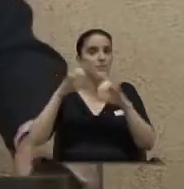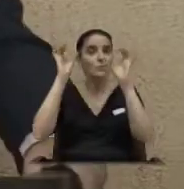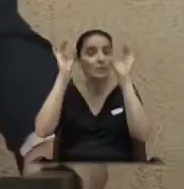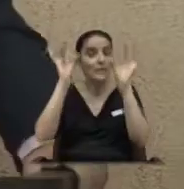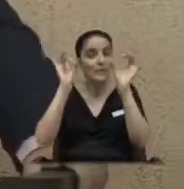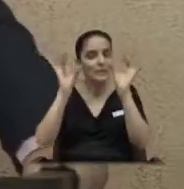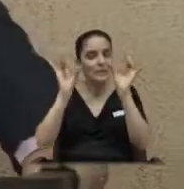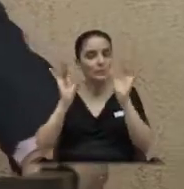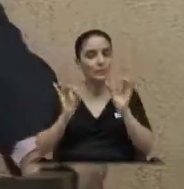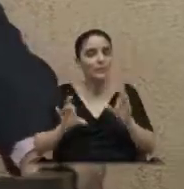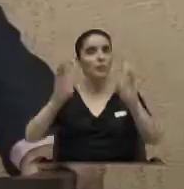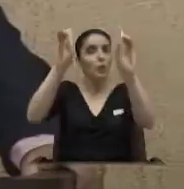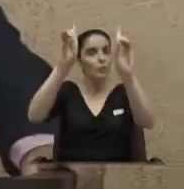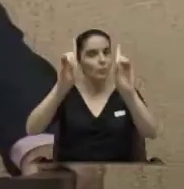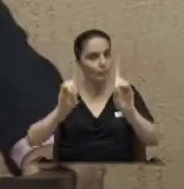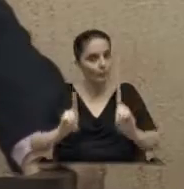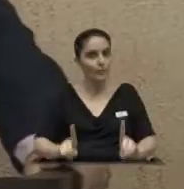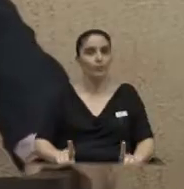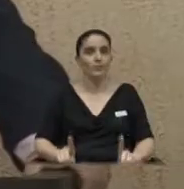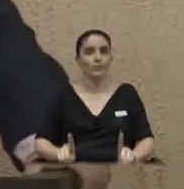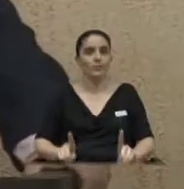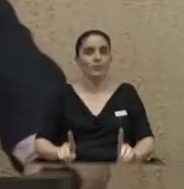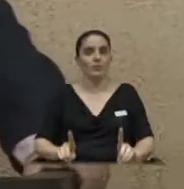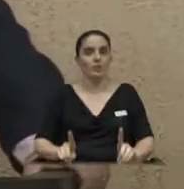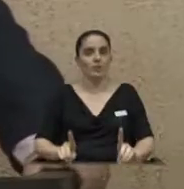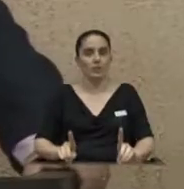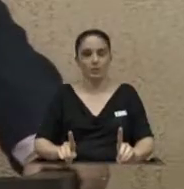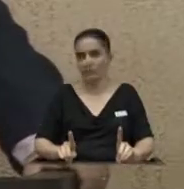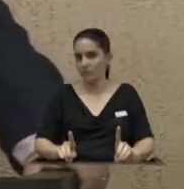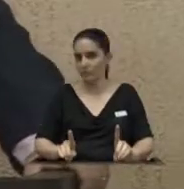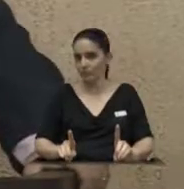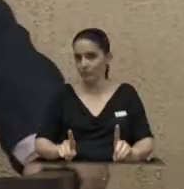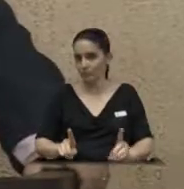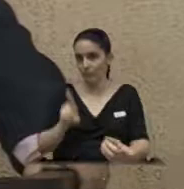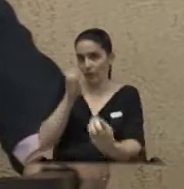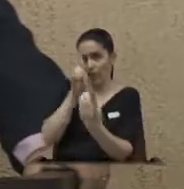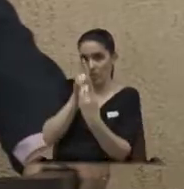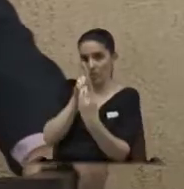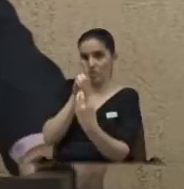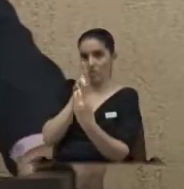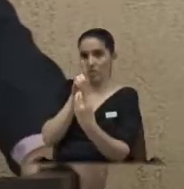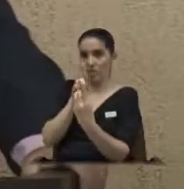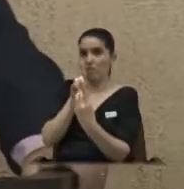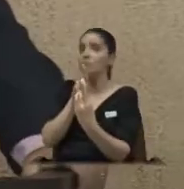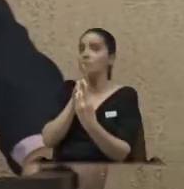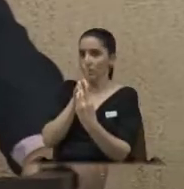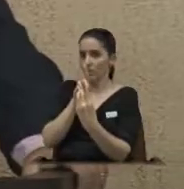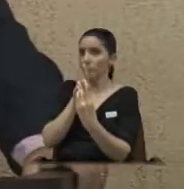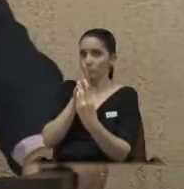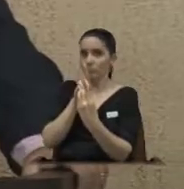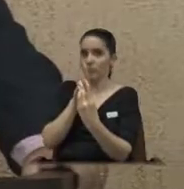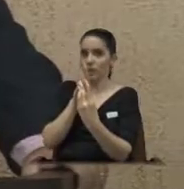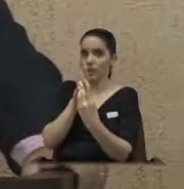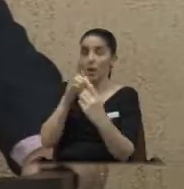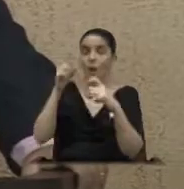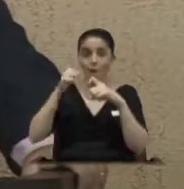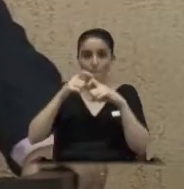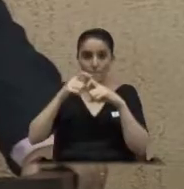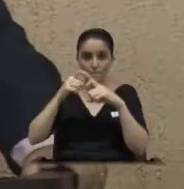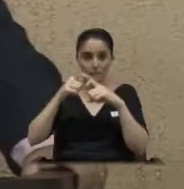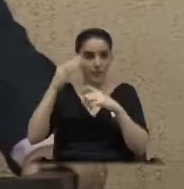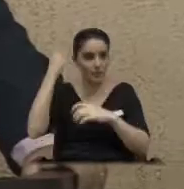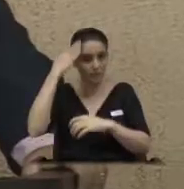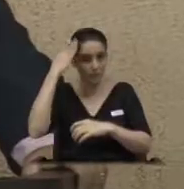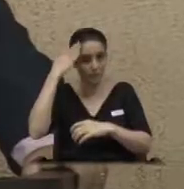os deficientes, para que eles pudessem ter um atendimento e esse próprio